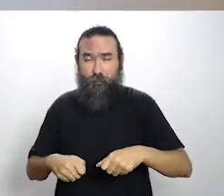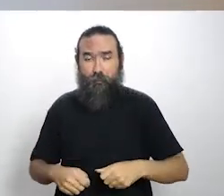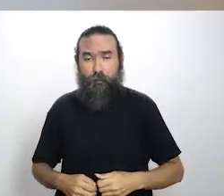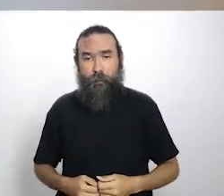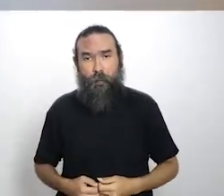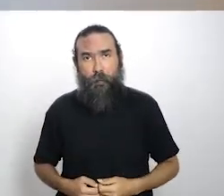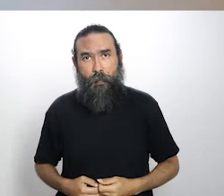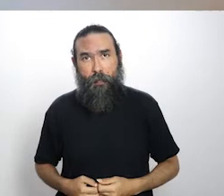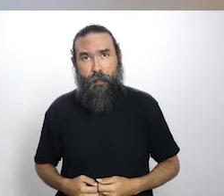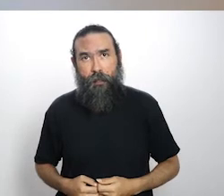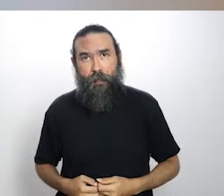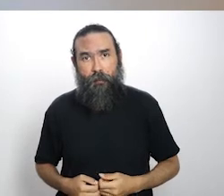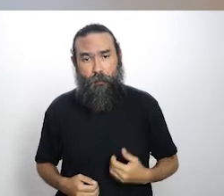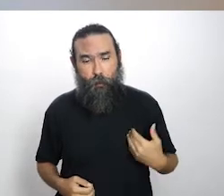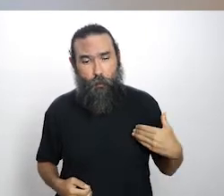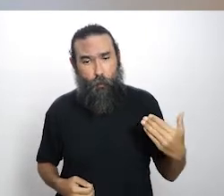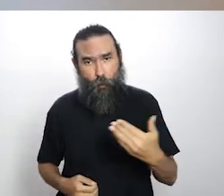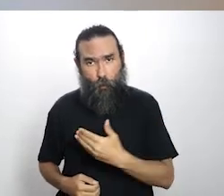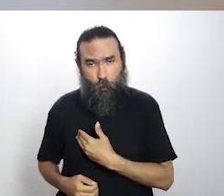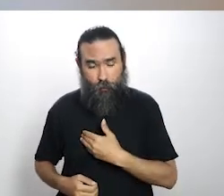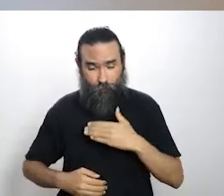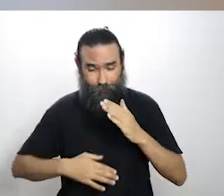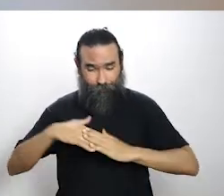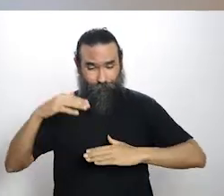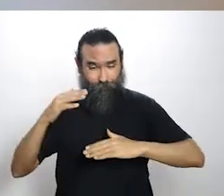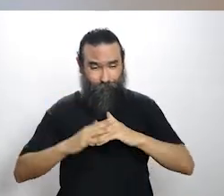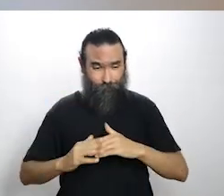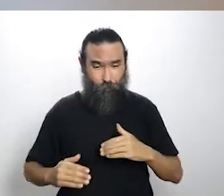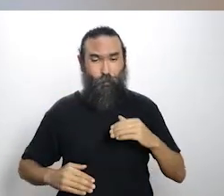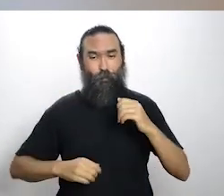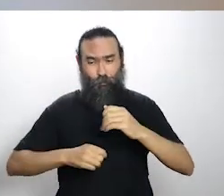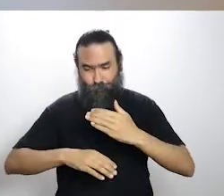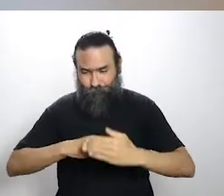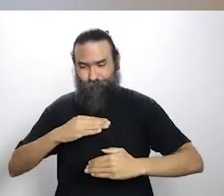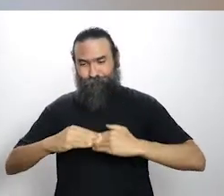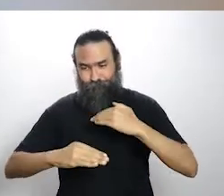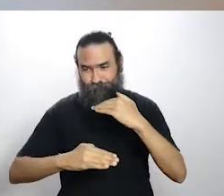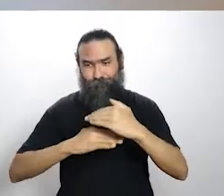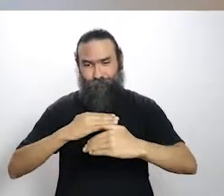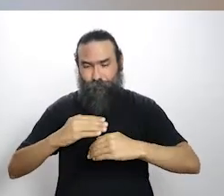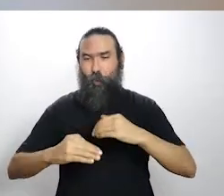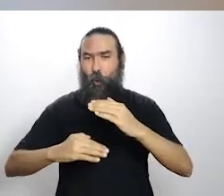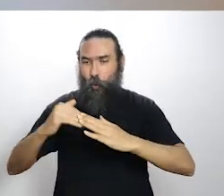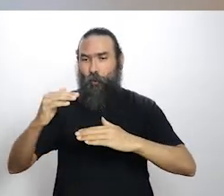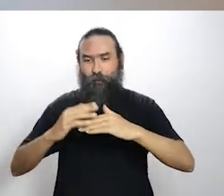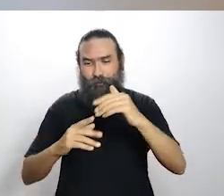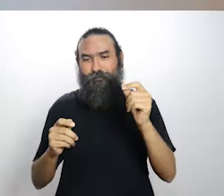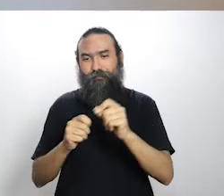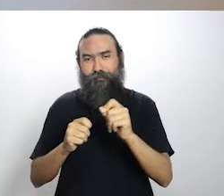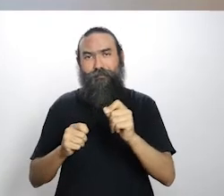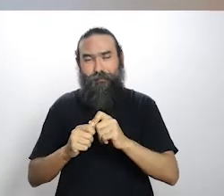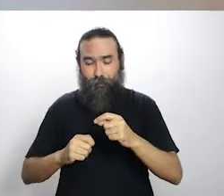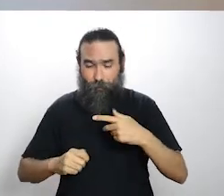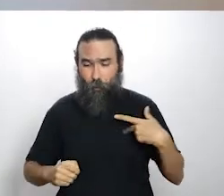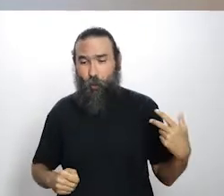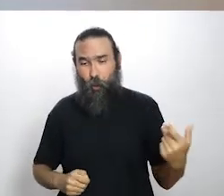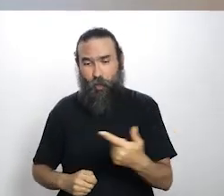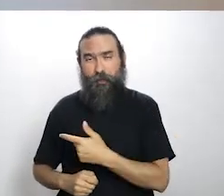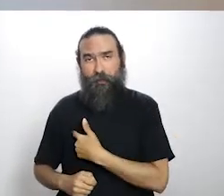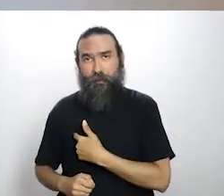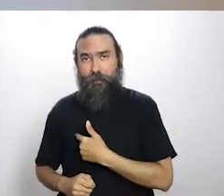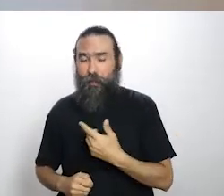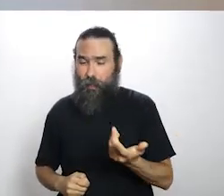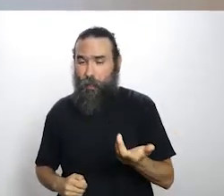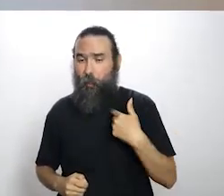mesmos. Então, penso que é isso, né? Estou aqui para, de repente, alguma pergunta,